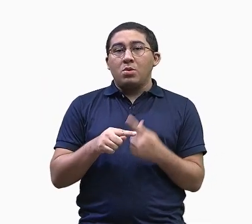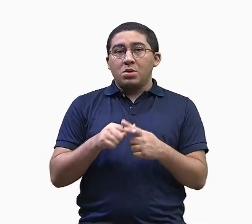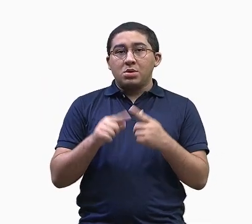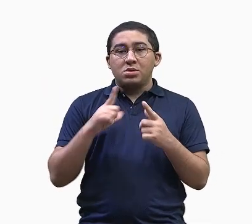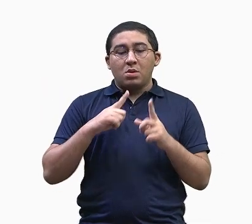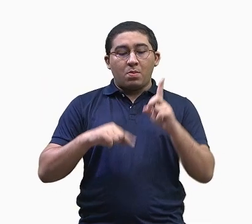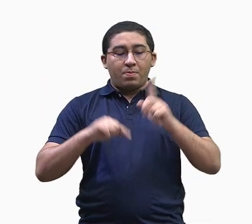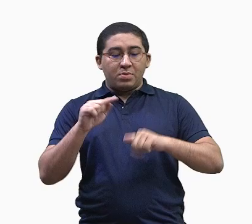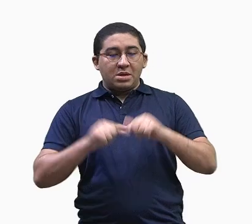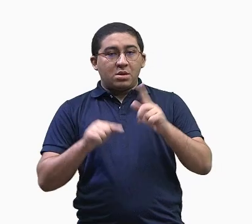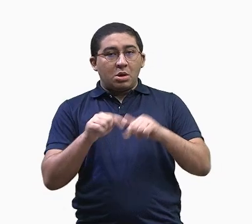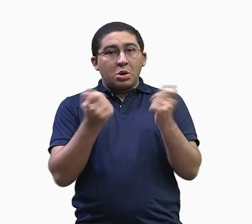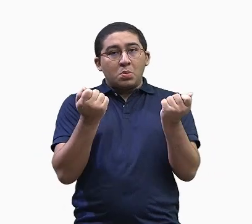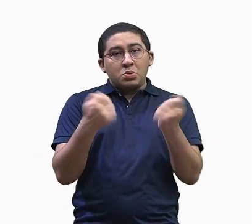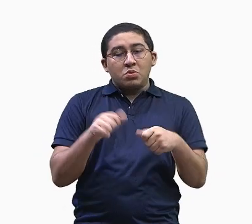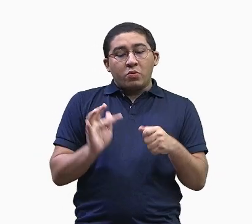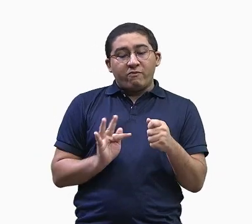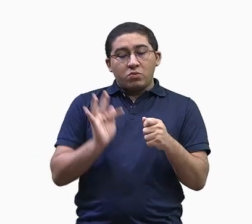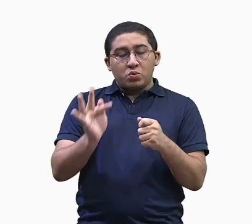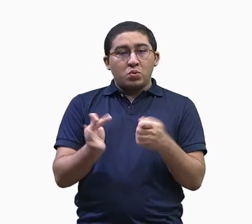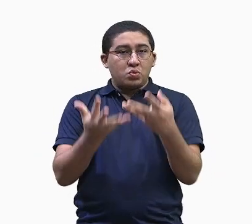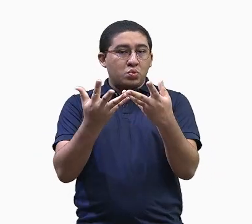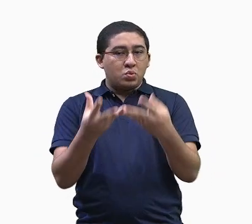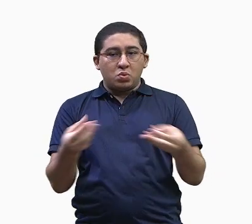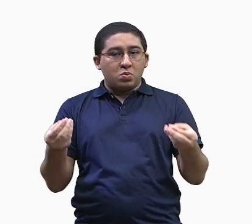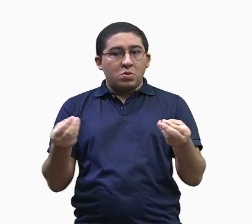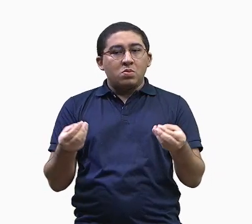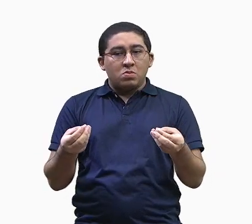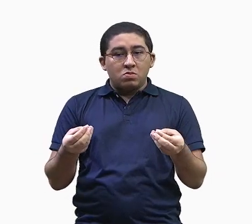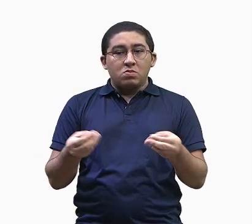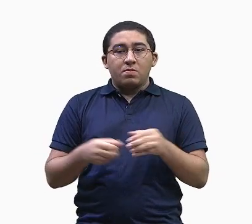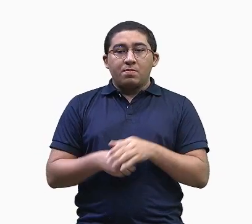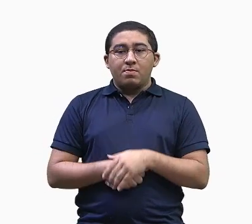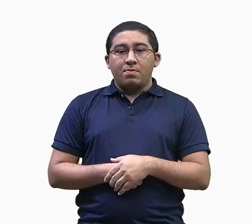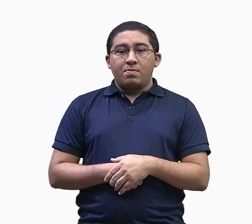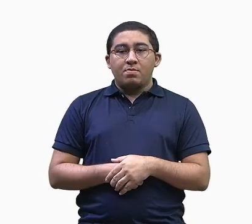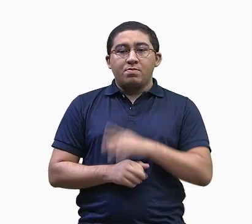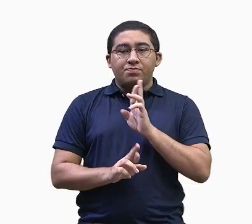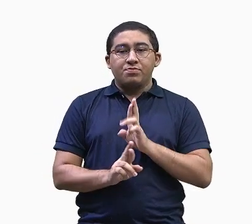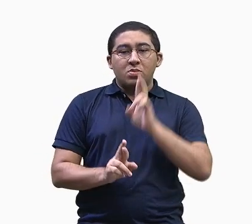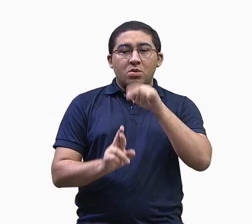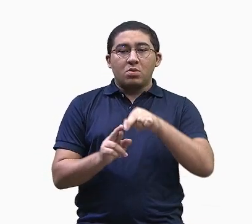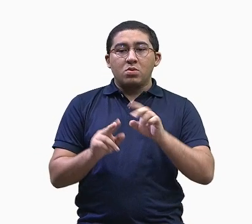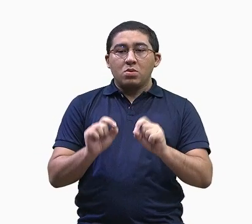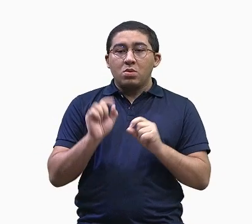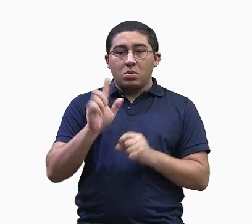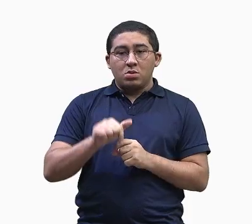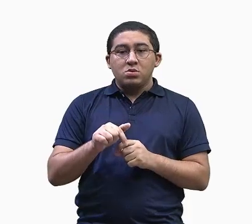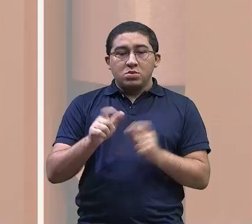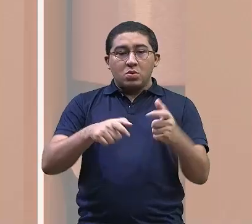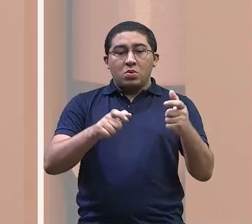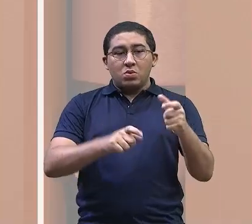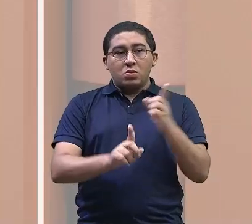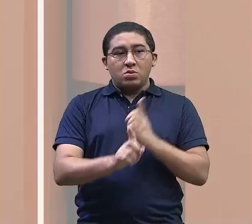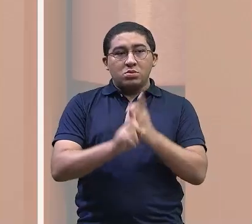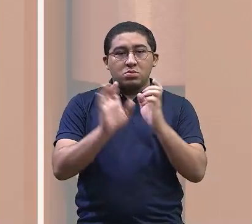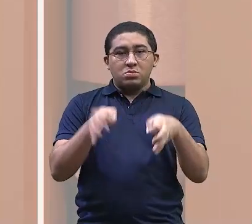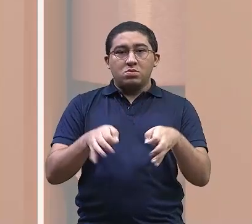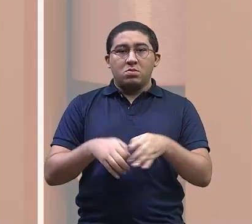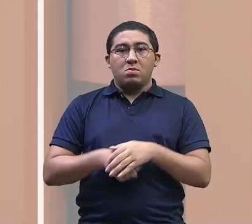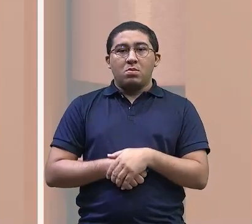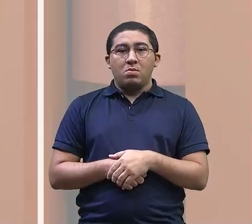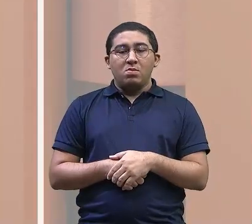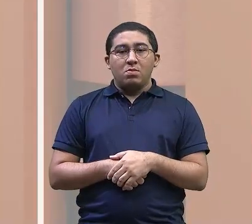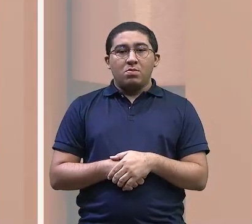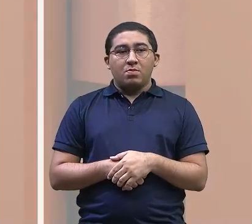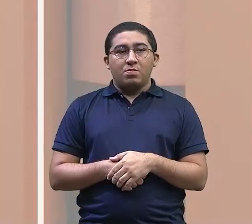desse esgotamento que pode acontecer aí na natureza com relação a essas fontes, certo? E